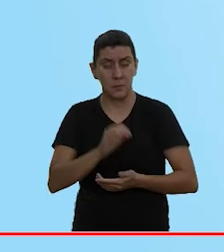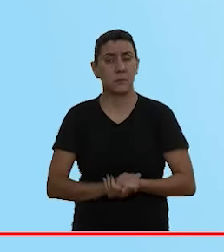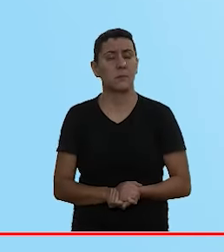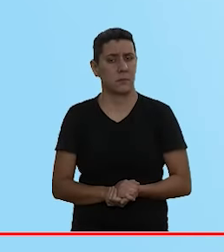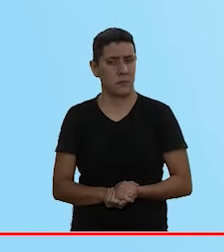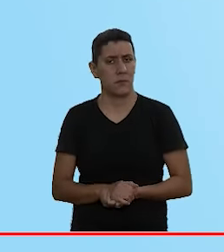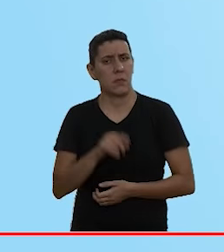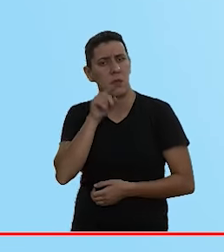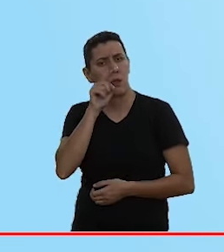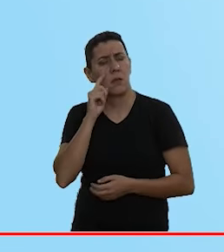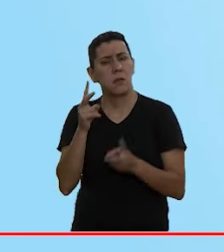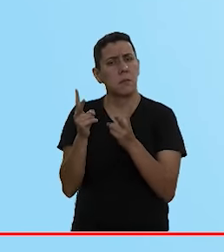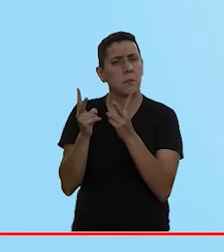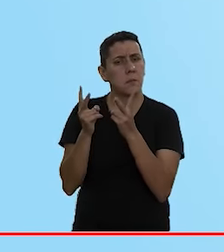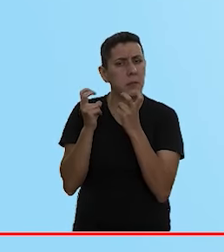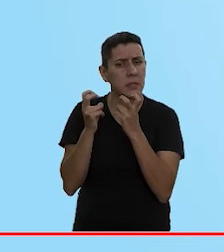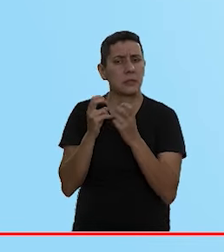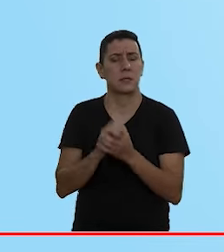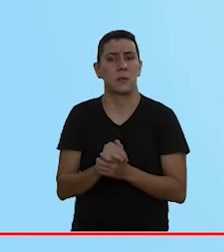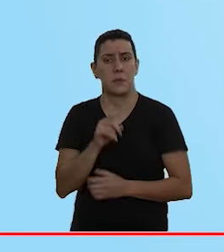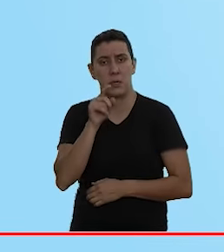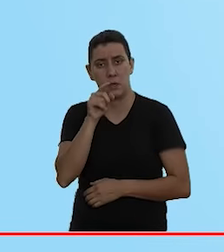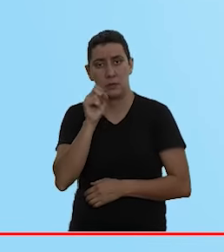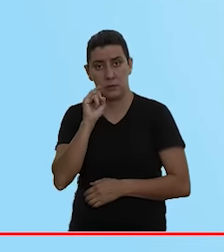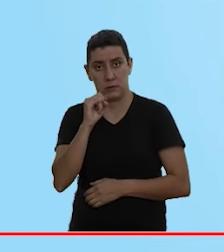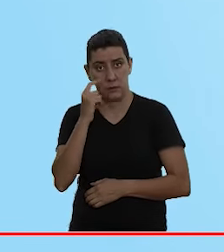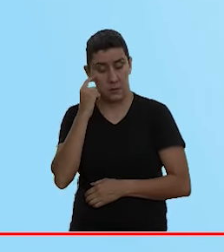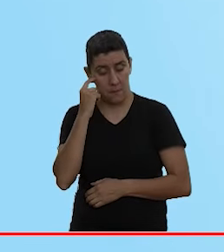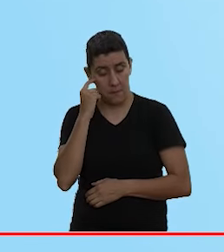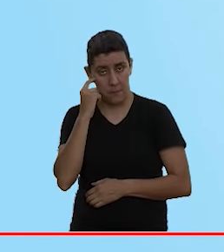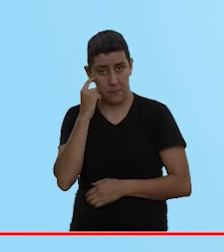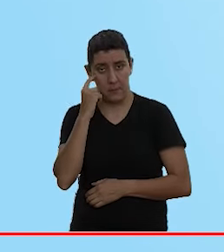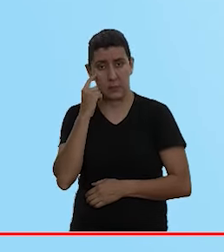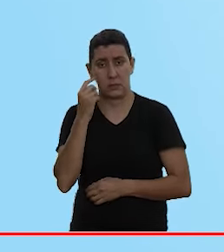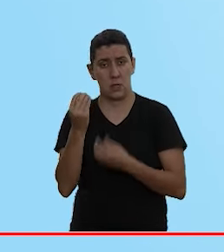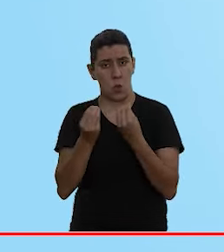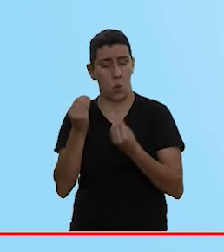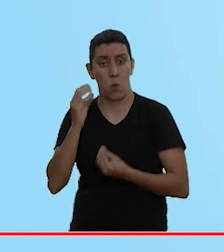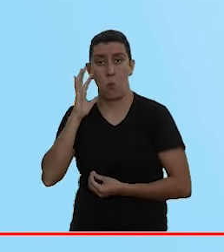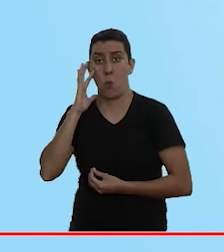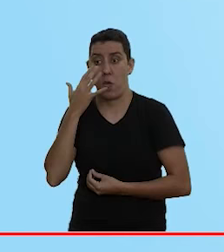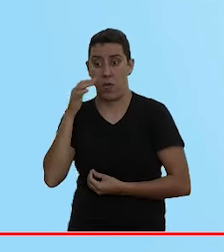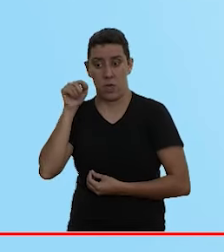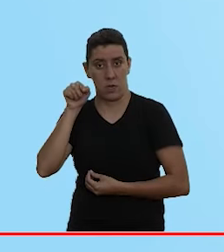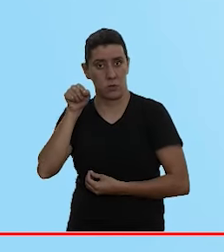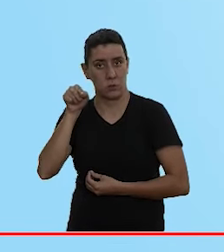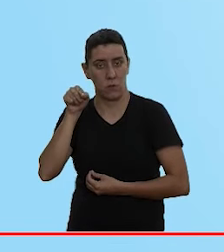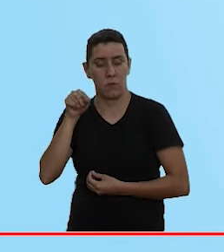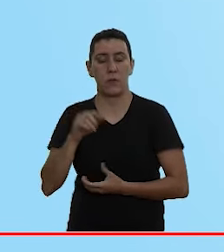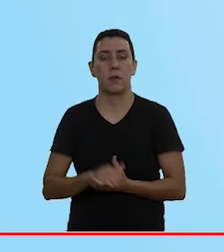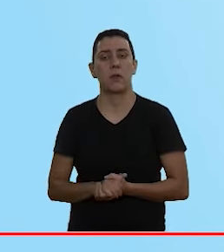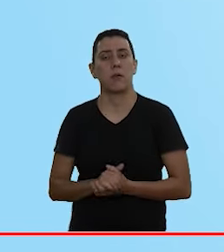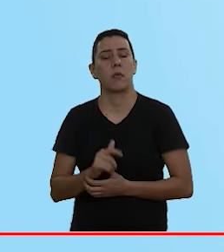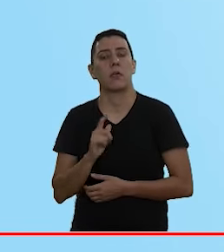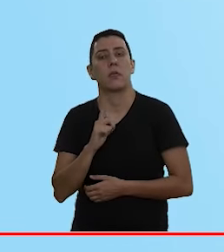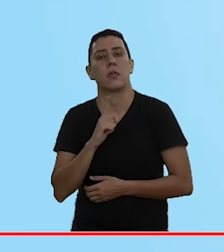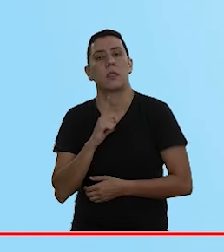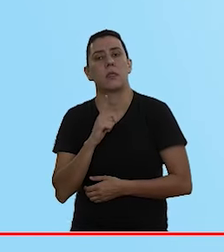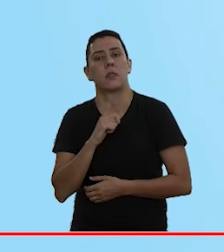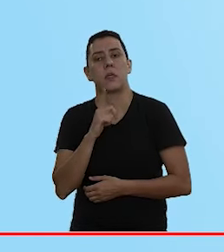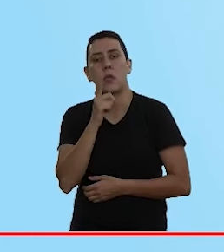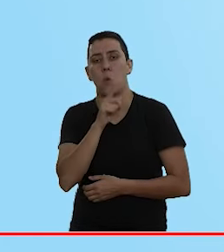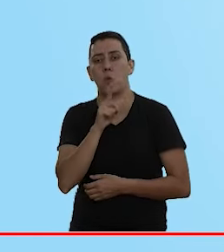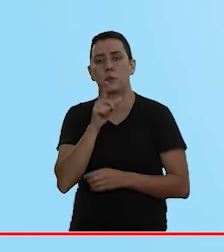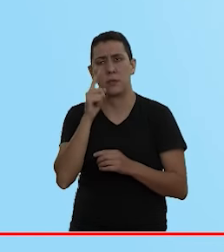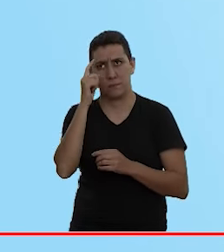Quando a gente coloca o efeito, uma solução anti-PID, basicamente a gente consegue